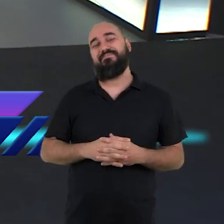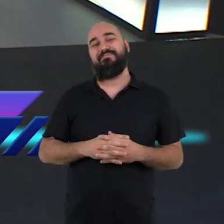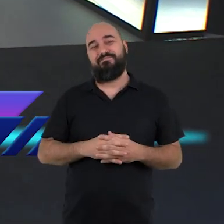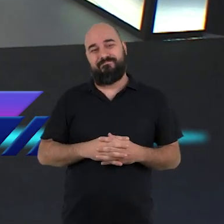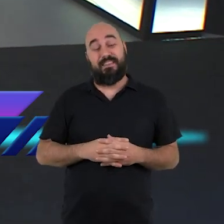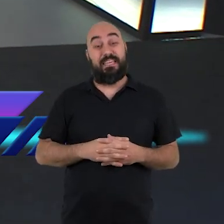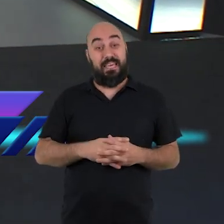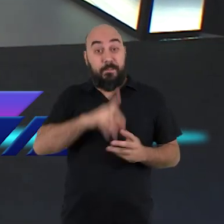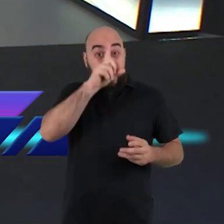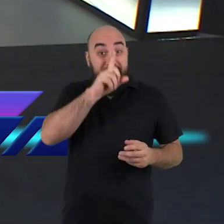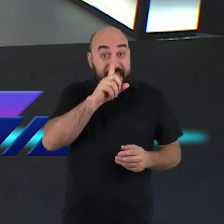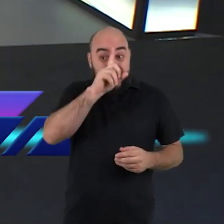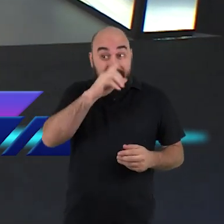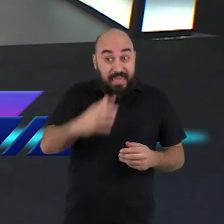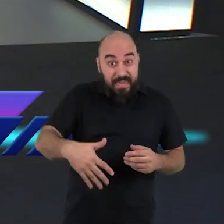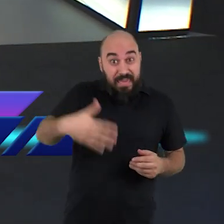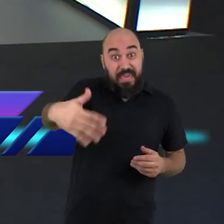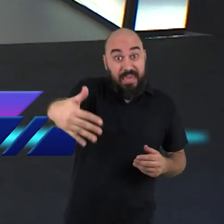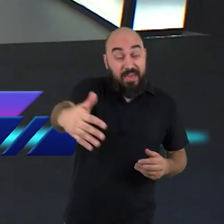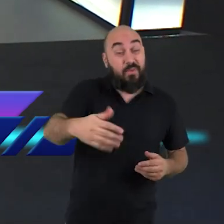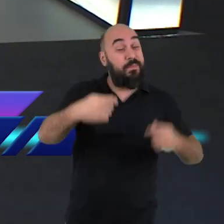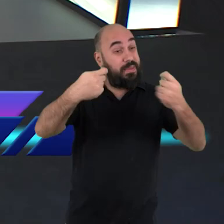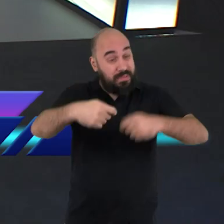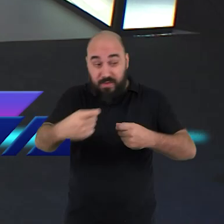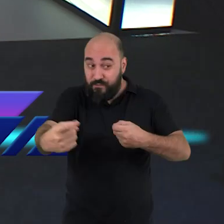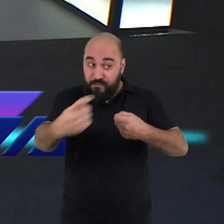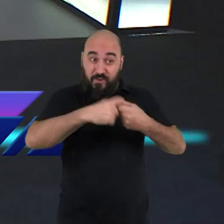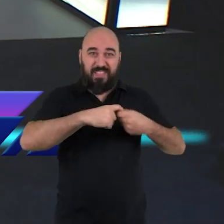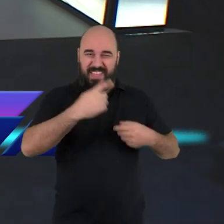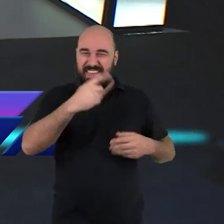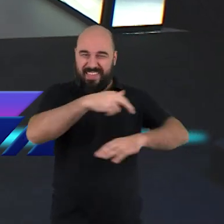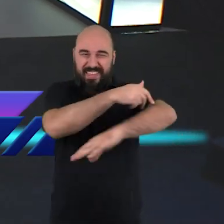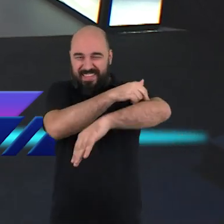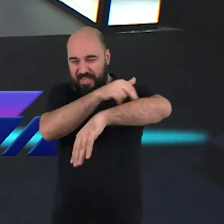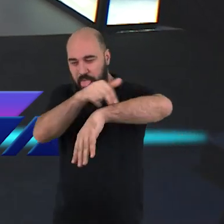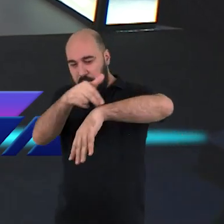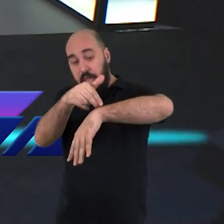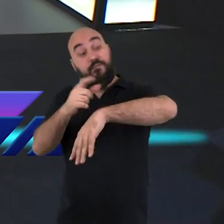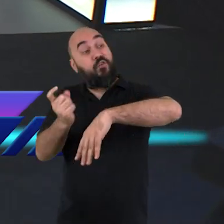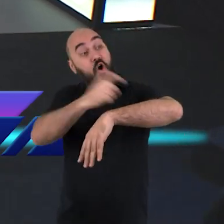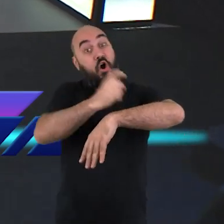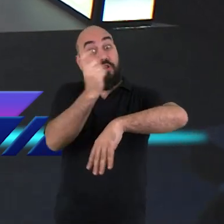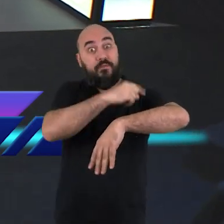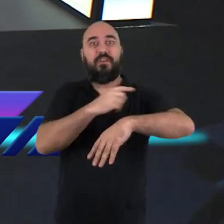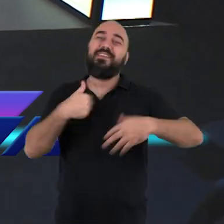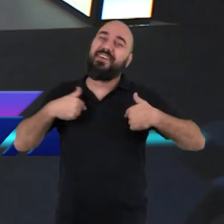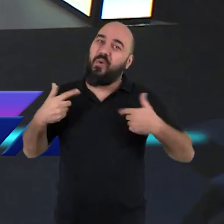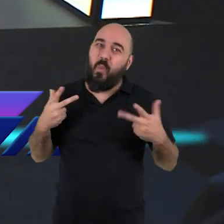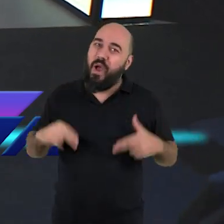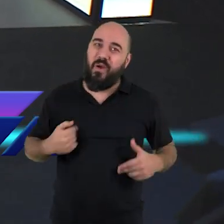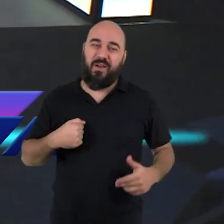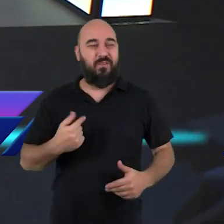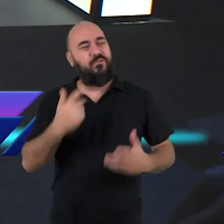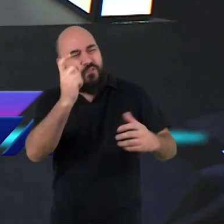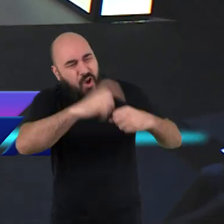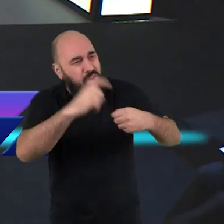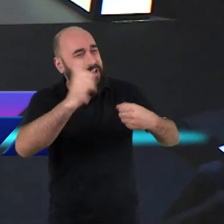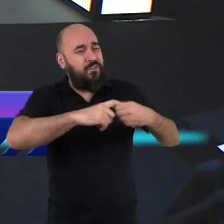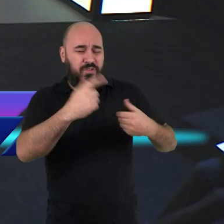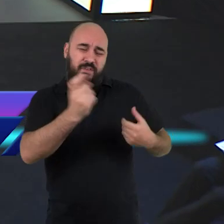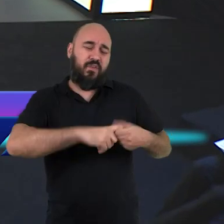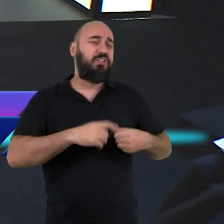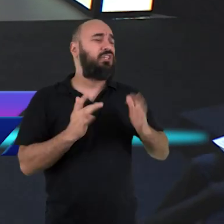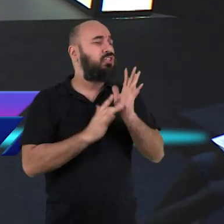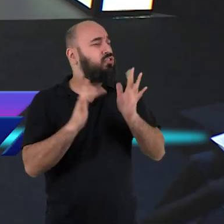Há perigo à frente, no seu caminho. Volte daí, saia daí. Venha para os meus caminhos, se